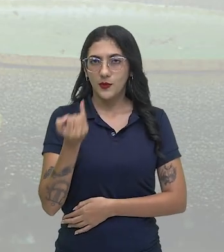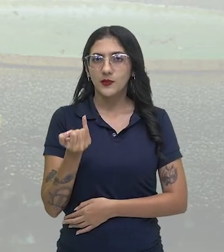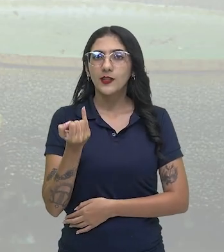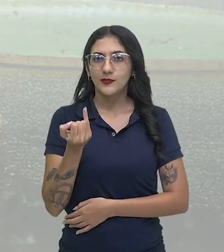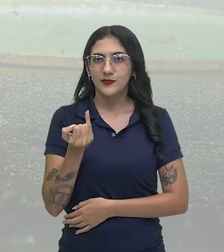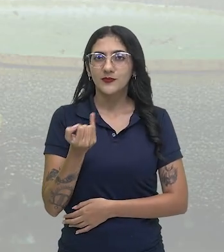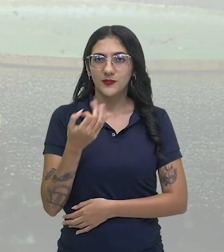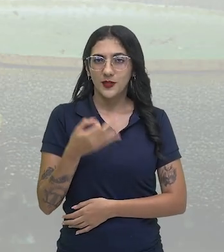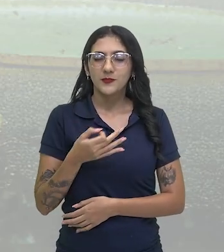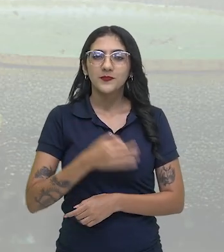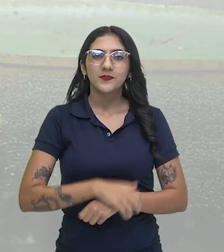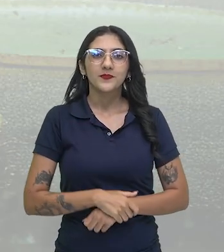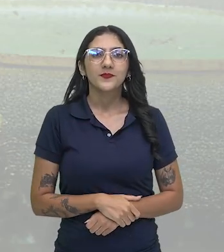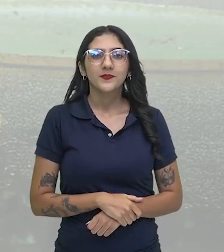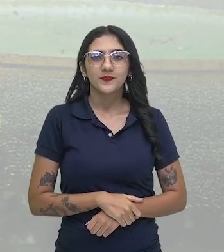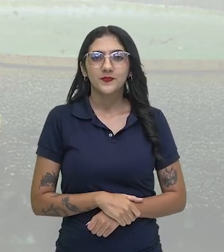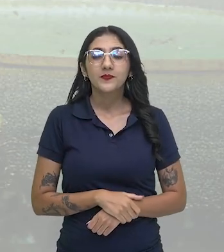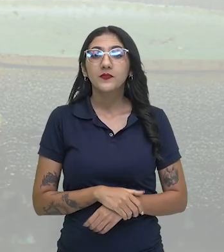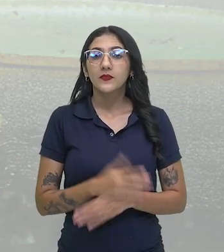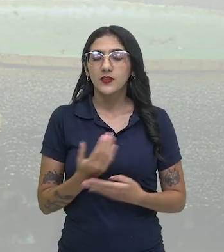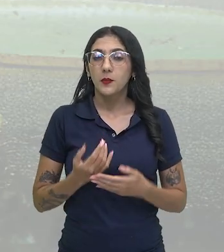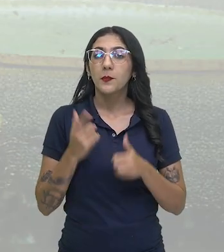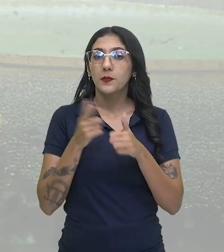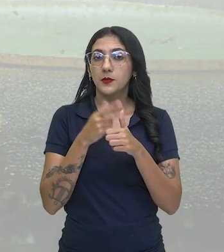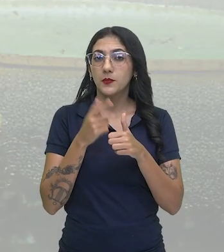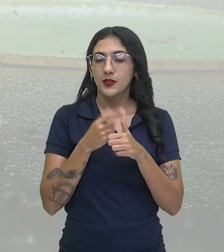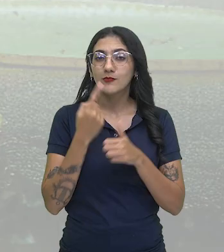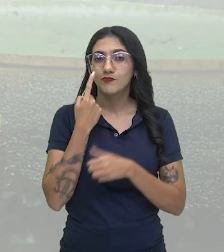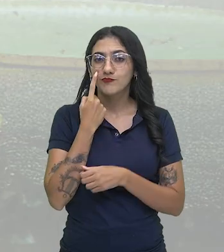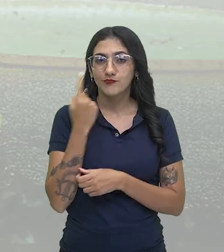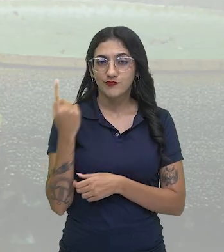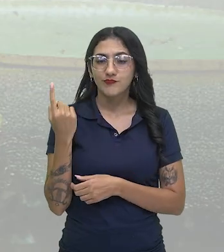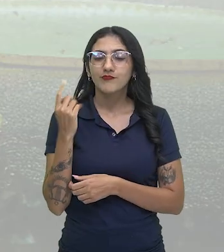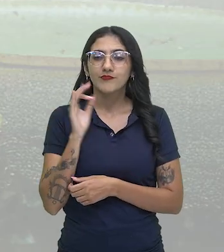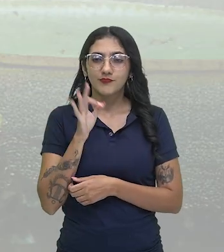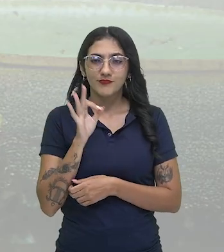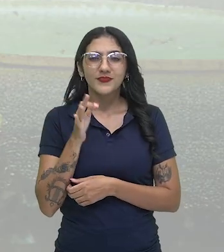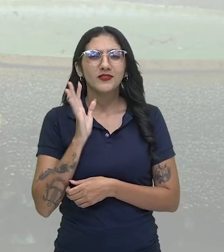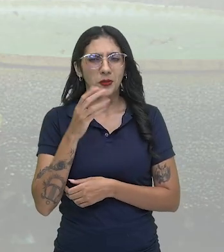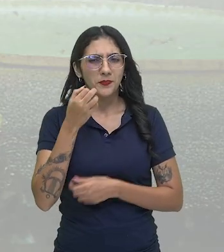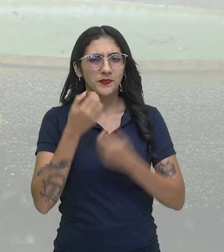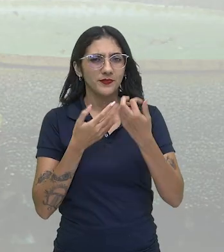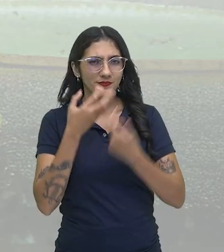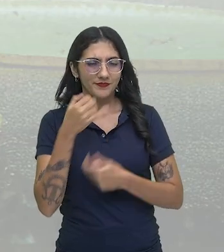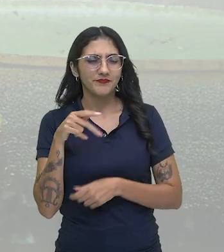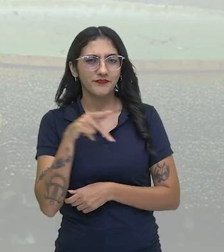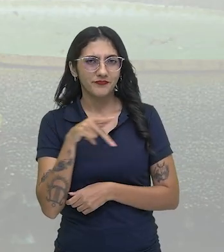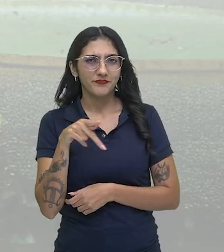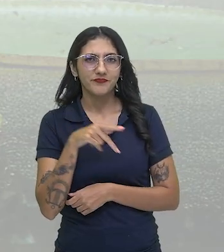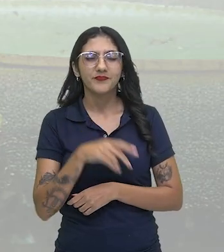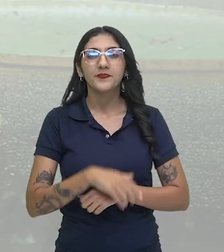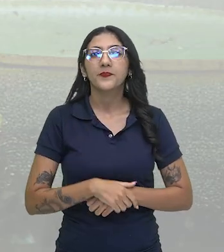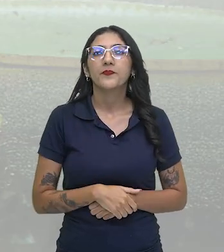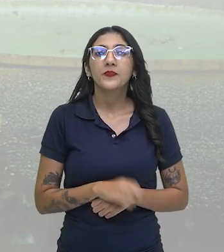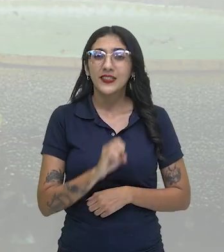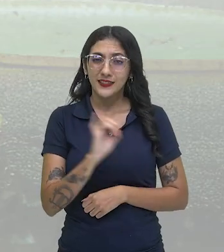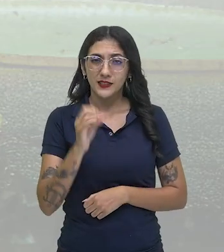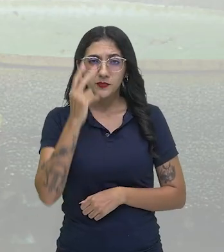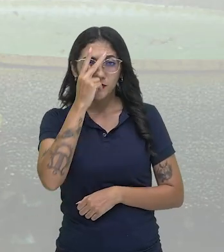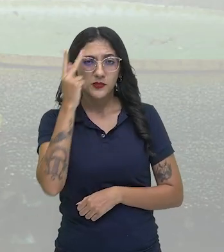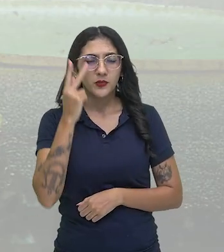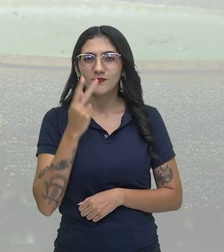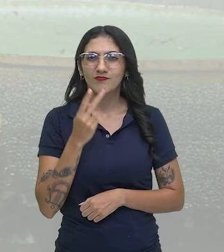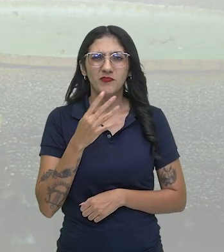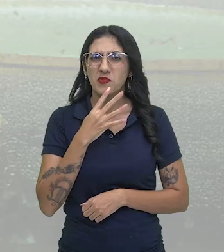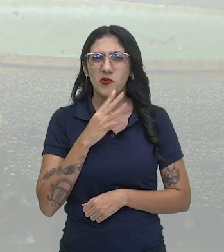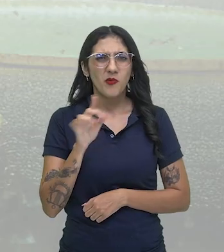Com certeza. Então, o primeiro é o registro. Como a professora Milena falou, bem falou, não é? Uma pessoa que não faz parte da nossa